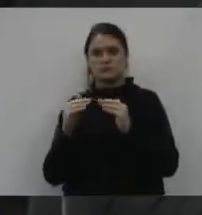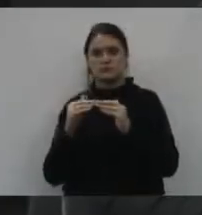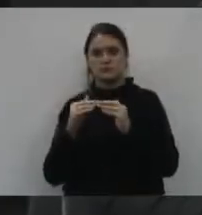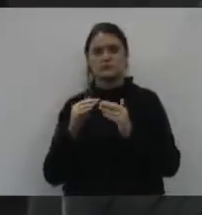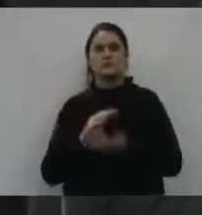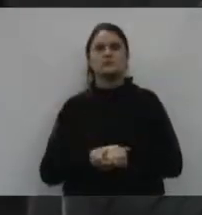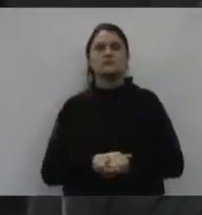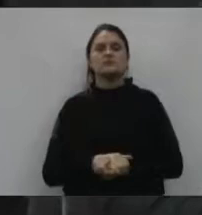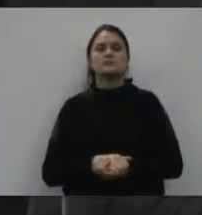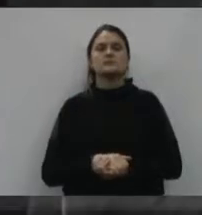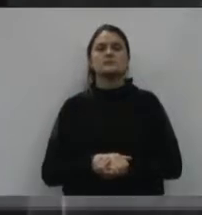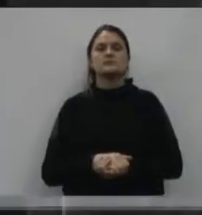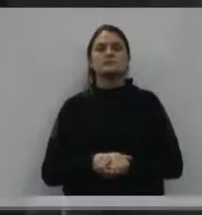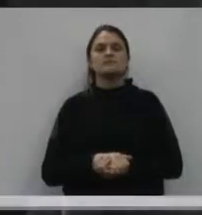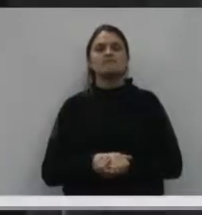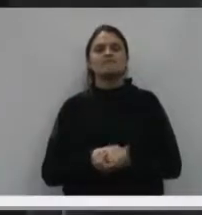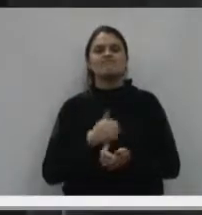posição.